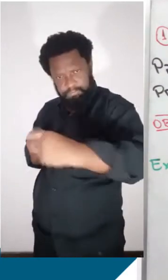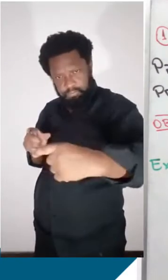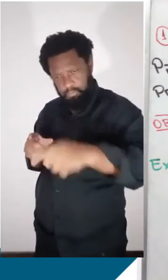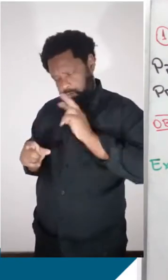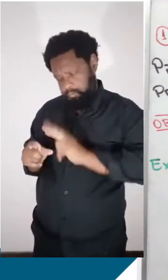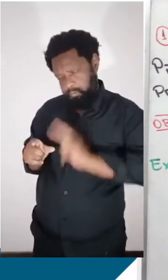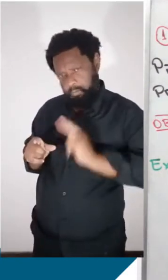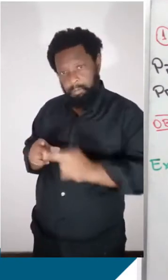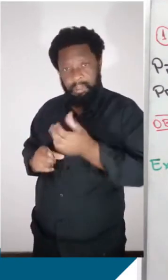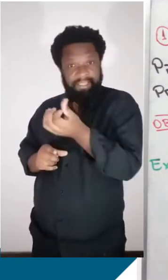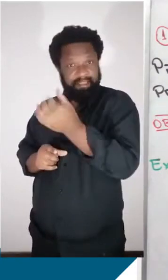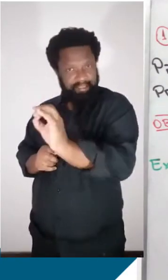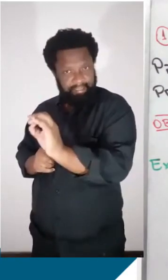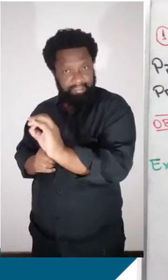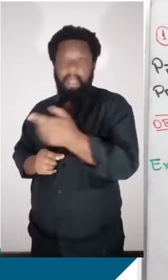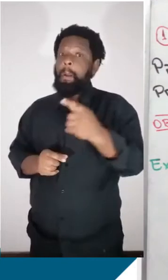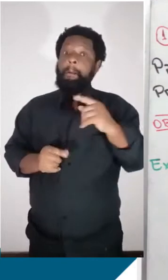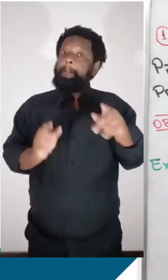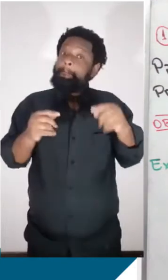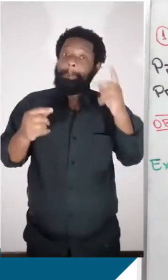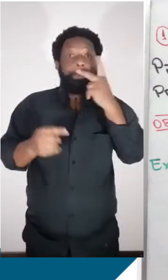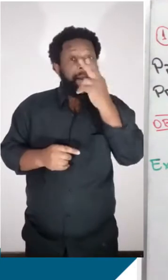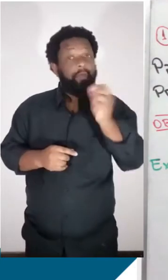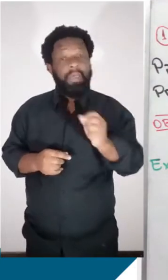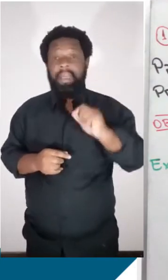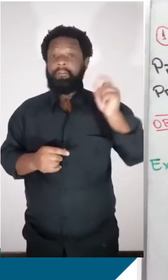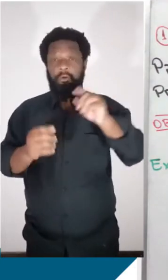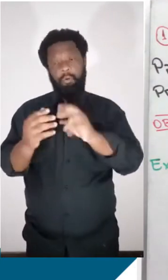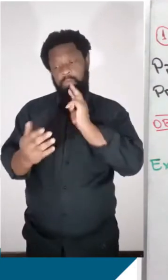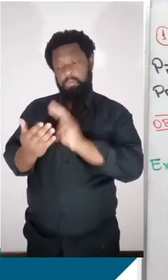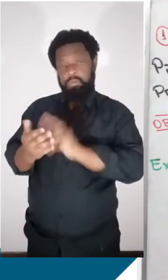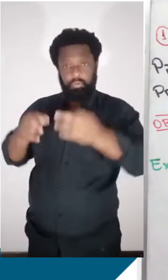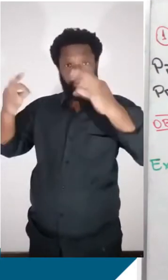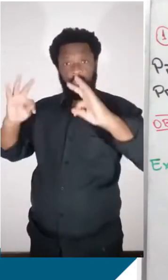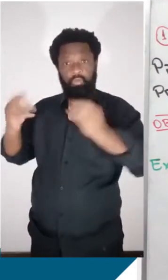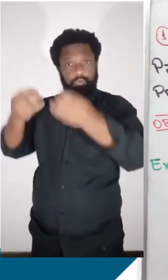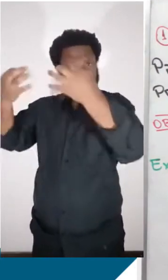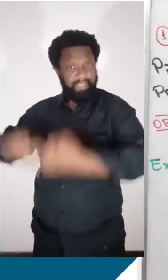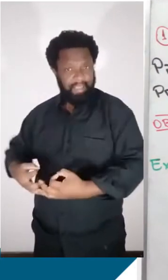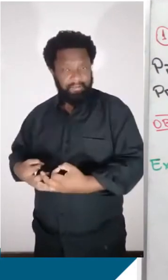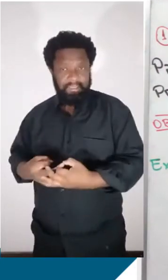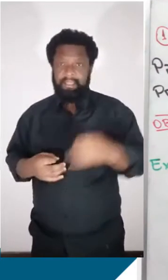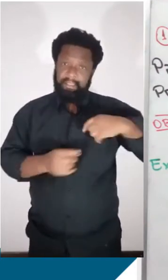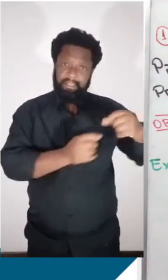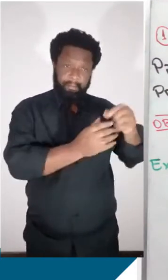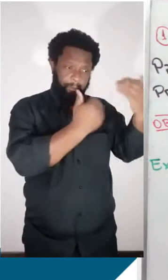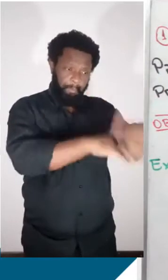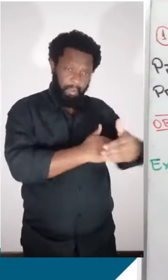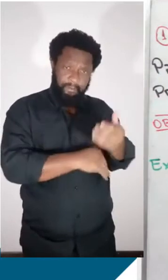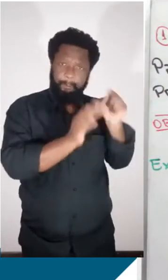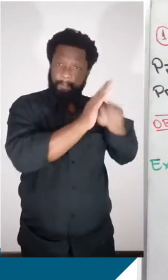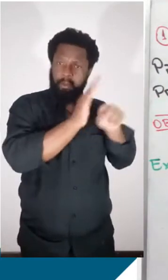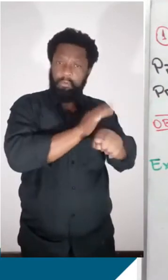vamos marcar 60 questões no cartão resposta. Então, teoricamente, era pra gente acertar tudo. Porque se tem 60 questões e eu marquei